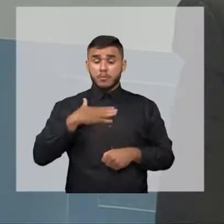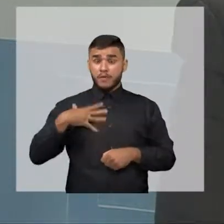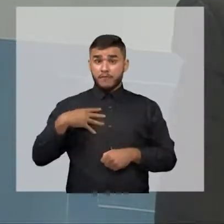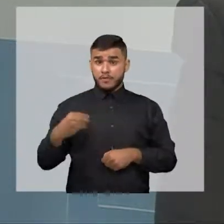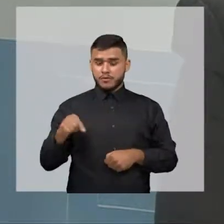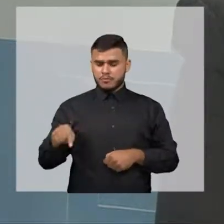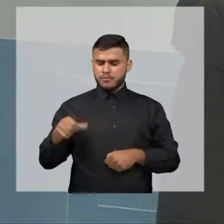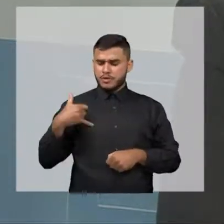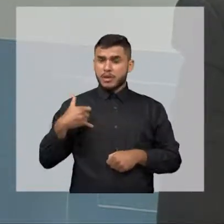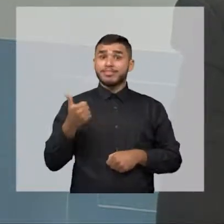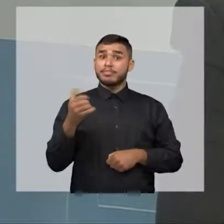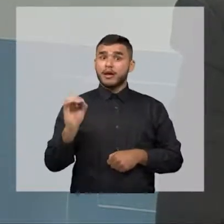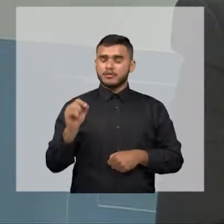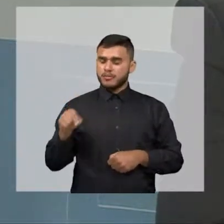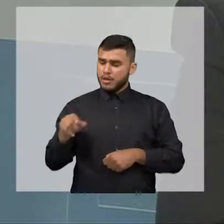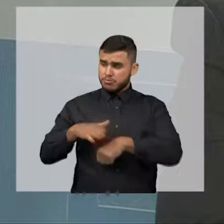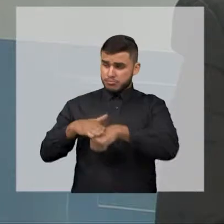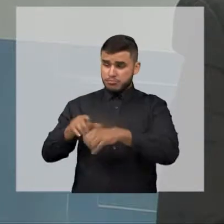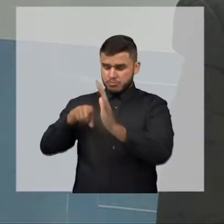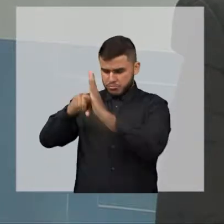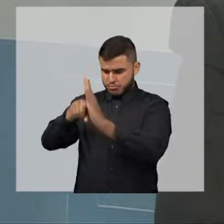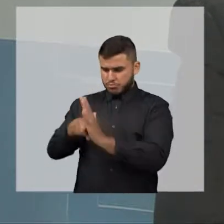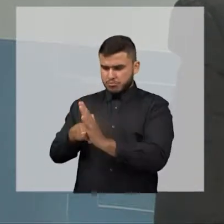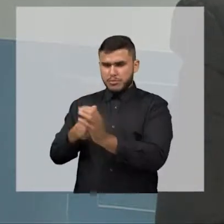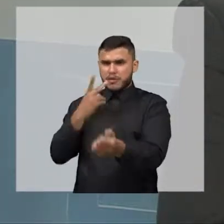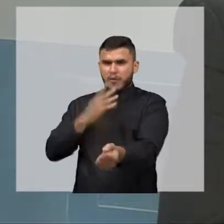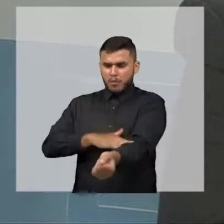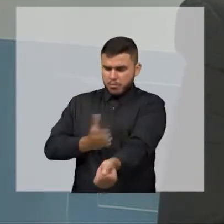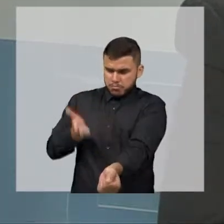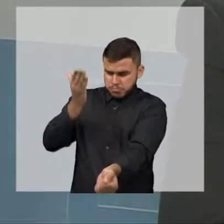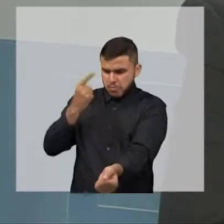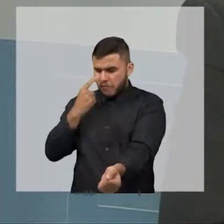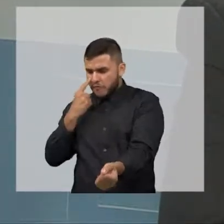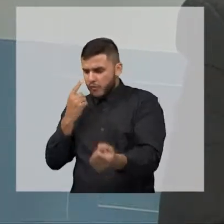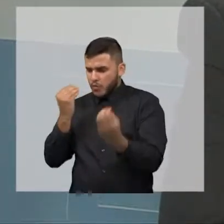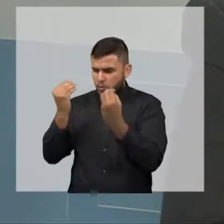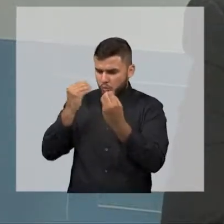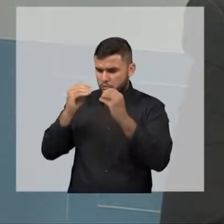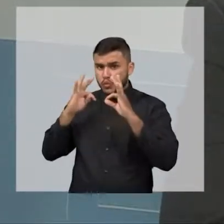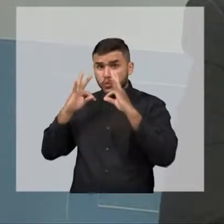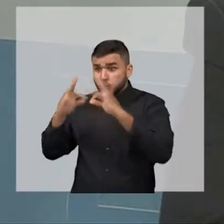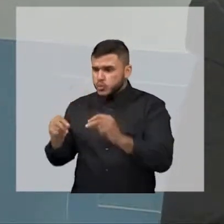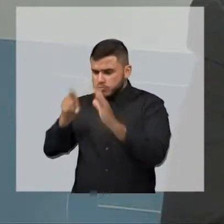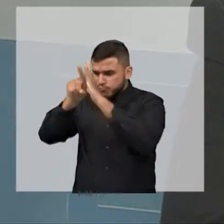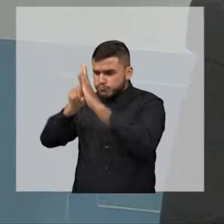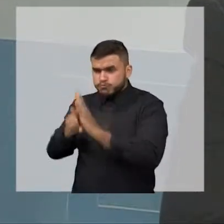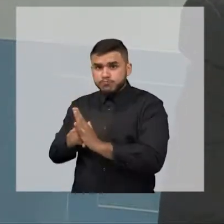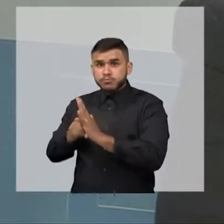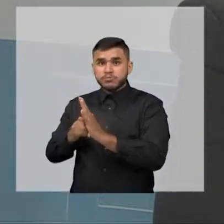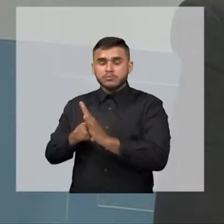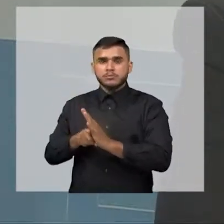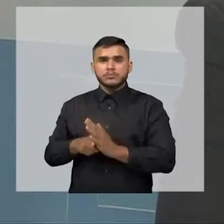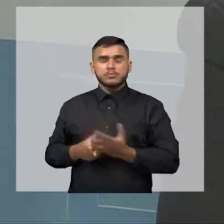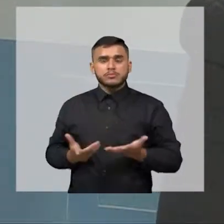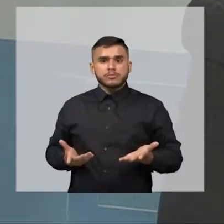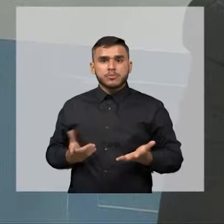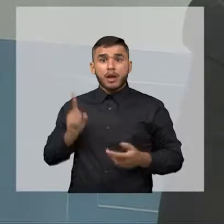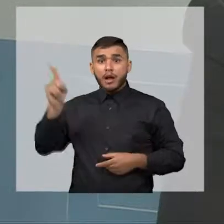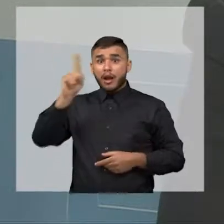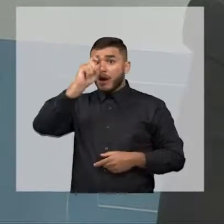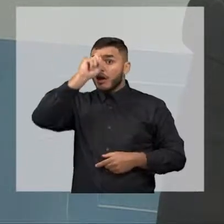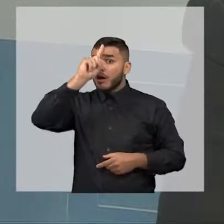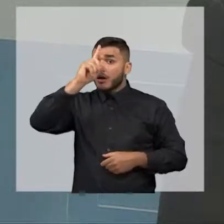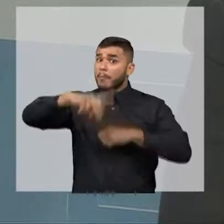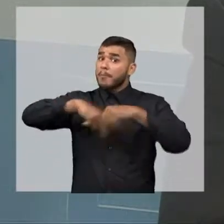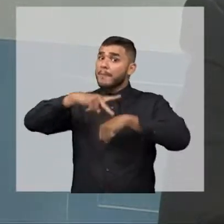e ela foi fazer um exame e aí fizeram o exame de sangue, pediram colesterol, não sei o quê, para analisar as taxas dela com 10 anos, coisa que você... Aqui nem